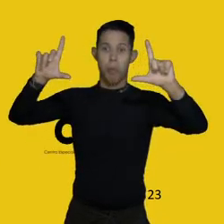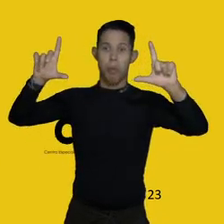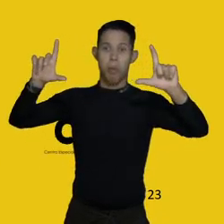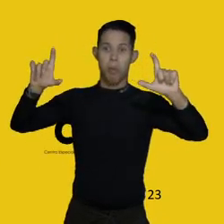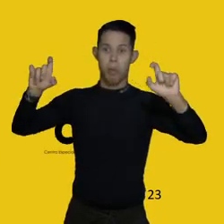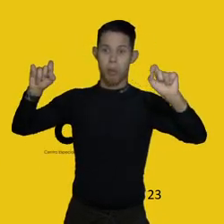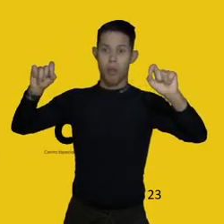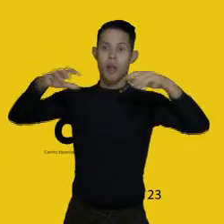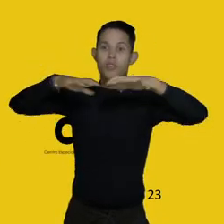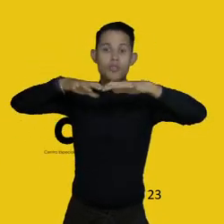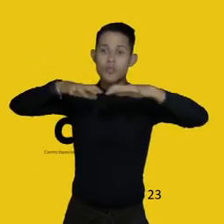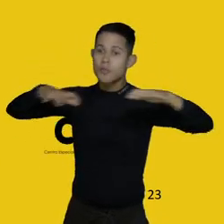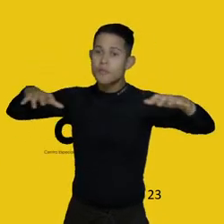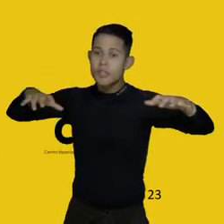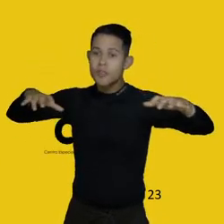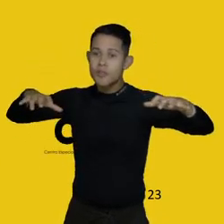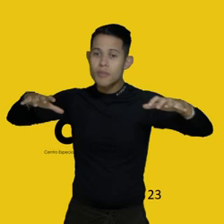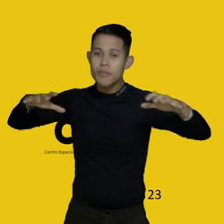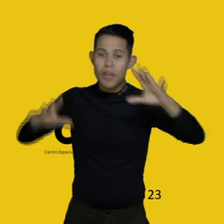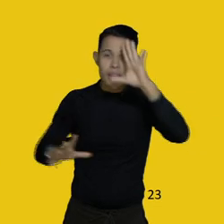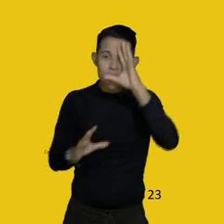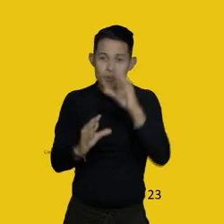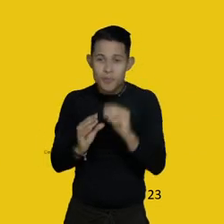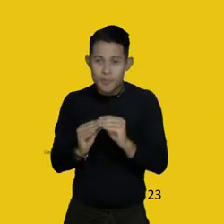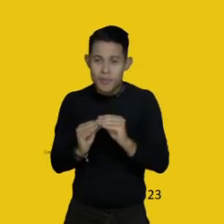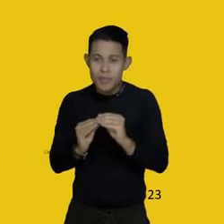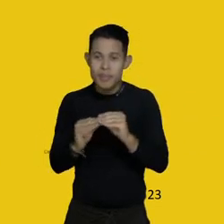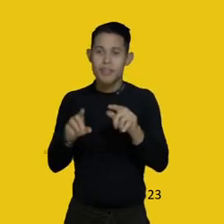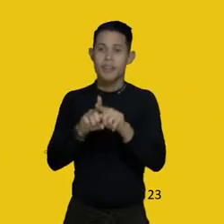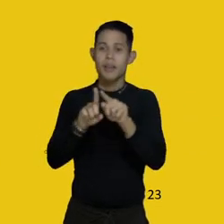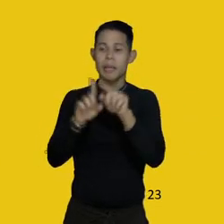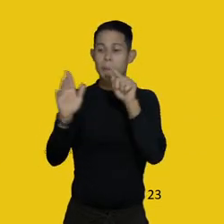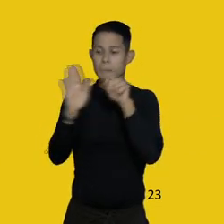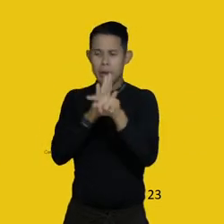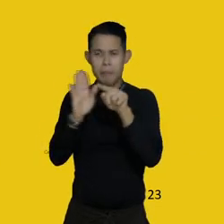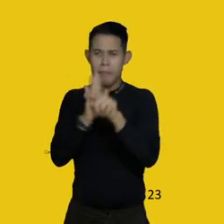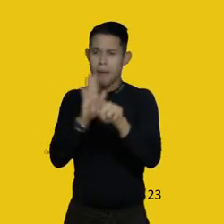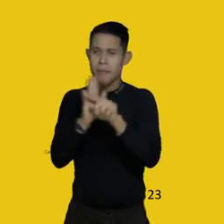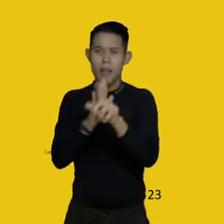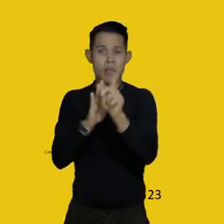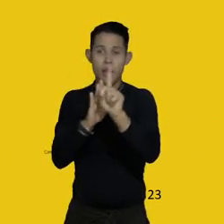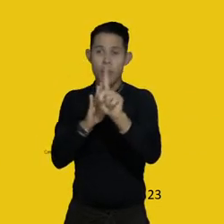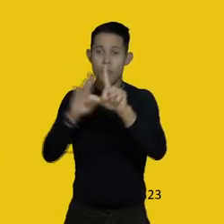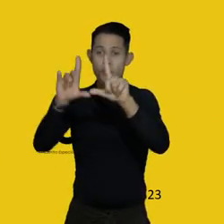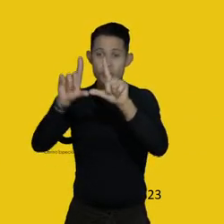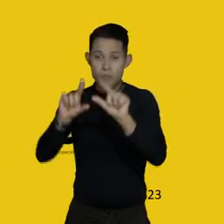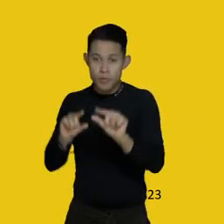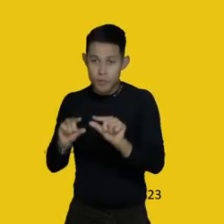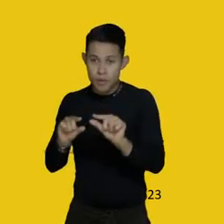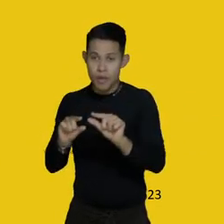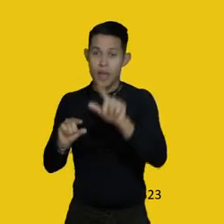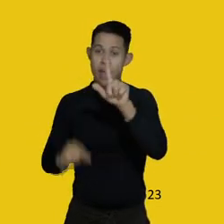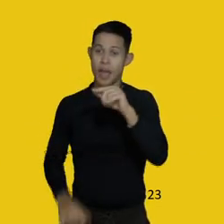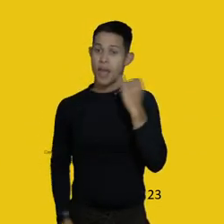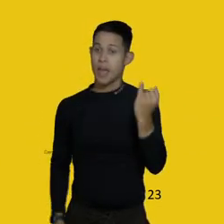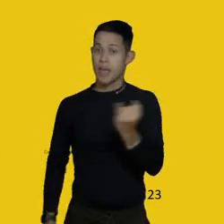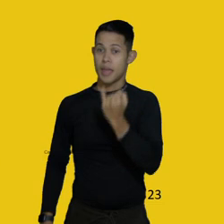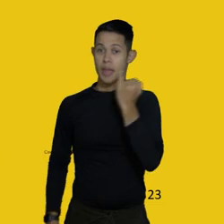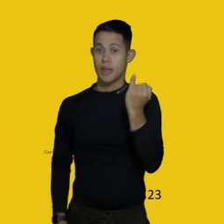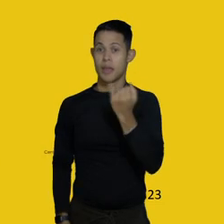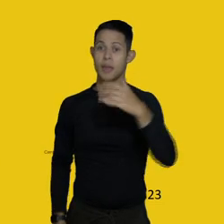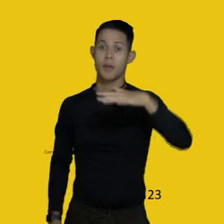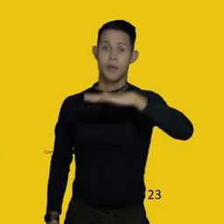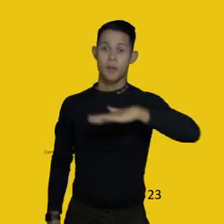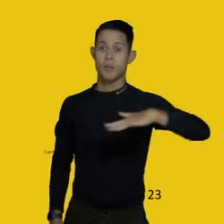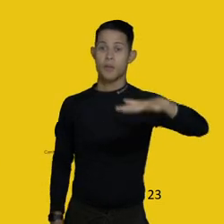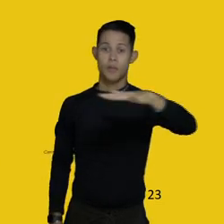fazem a prova assim com toda a matéria mas assim menos perguntas né Porque é importante que eles aprendam a gente não tá pedindo que eles não